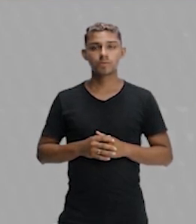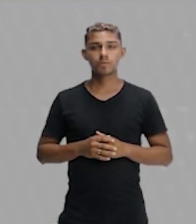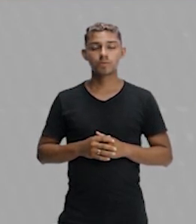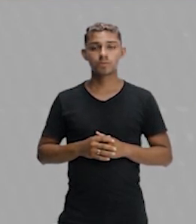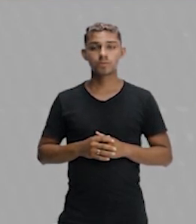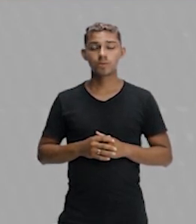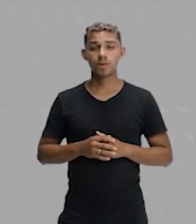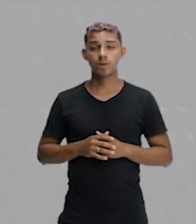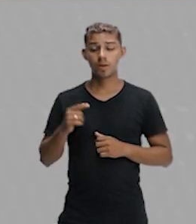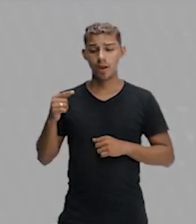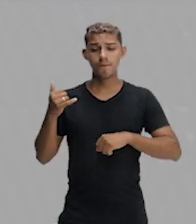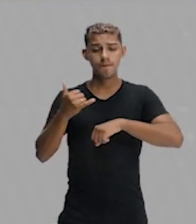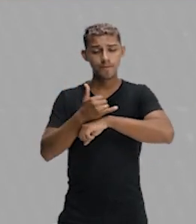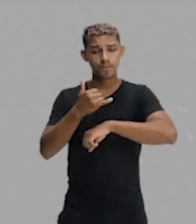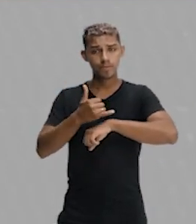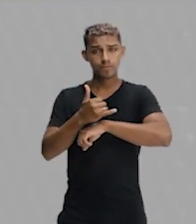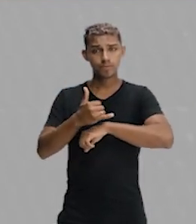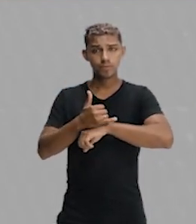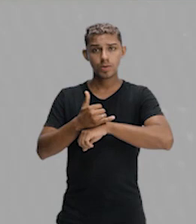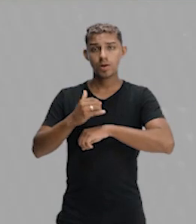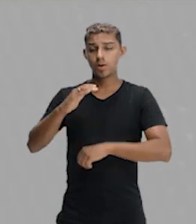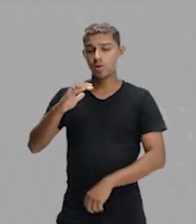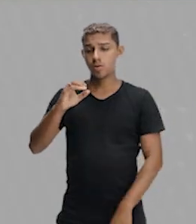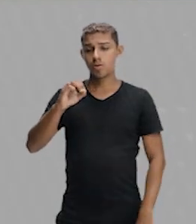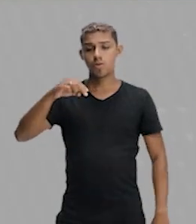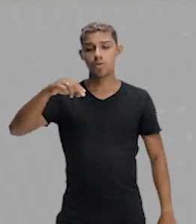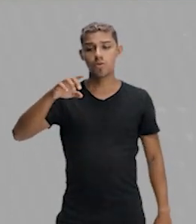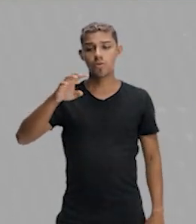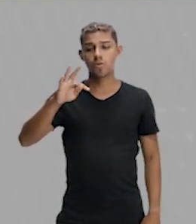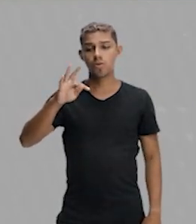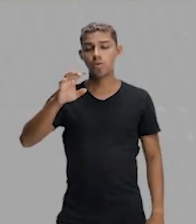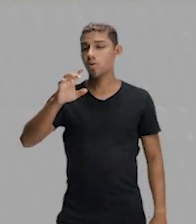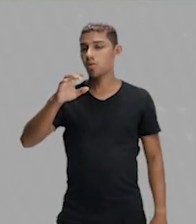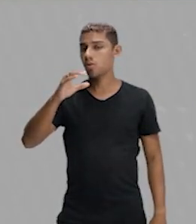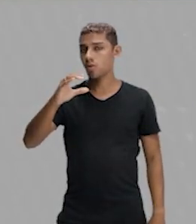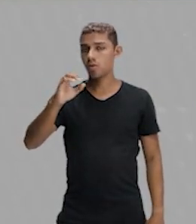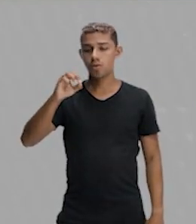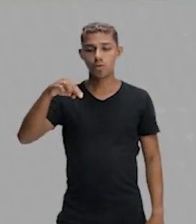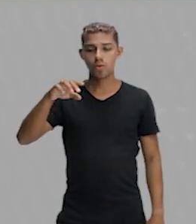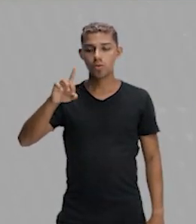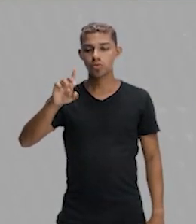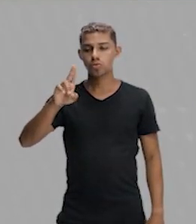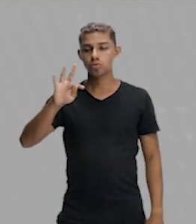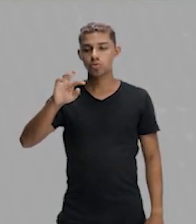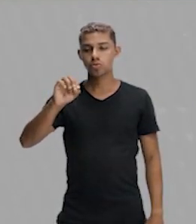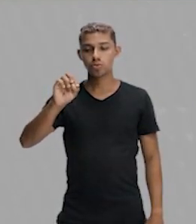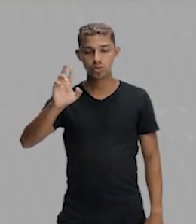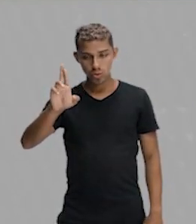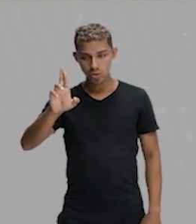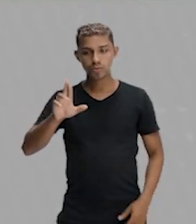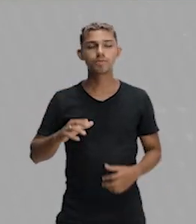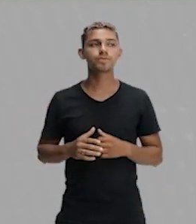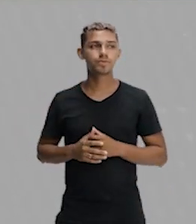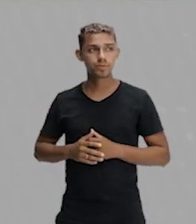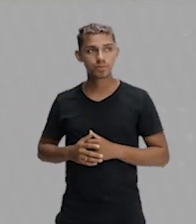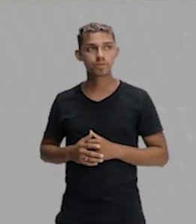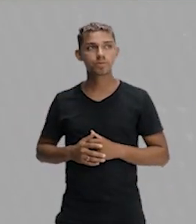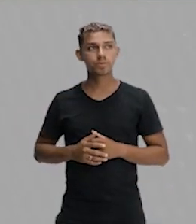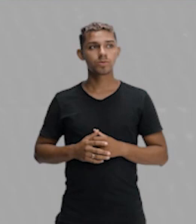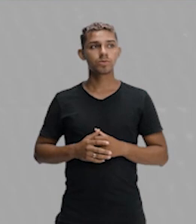E nesse condutor nós temos uma distribuição de cargas elétricas. Certo? Então nós temos aqui